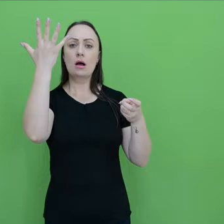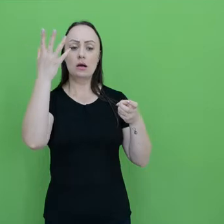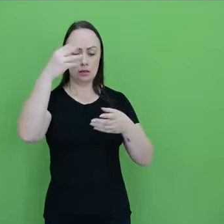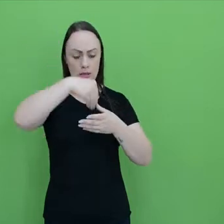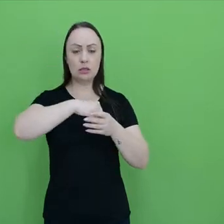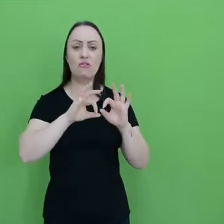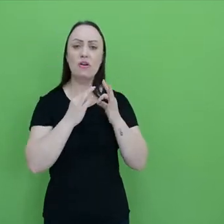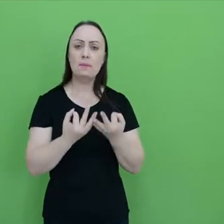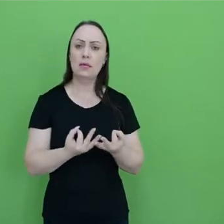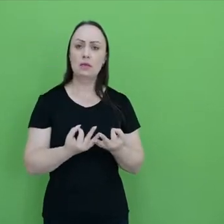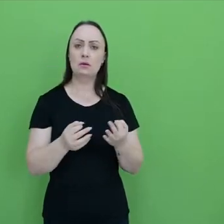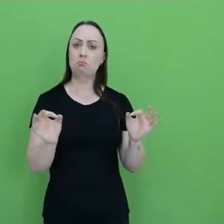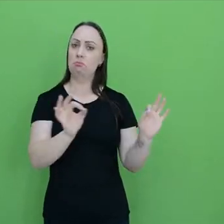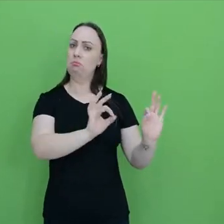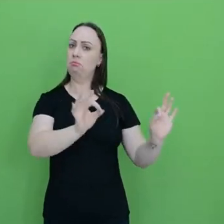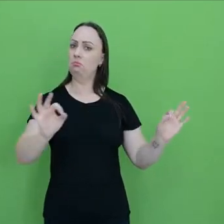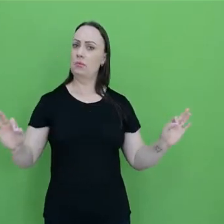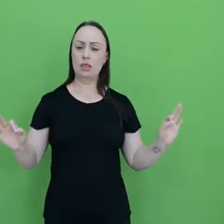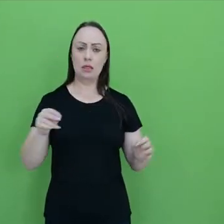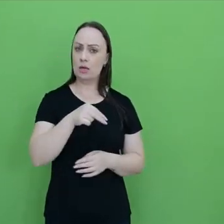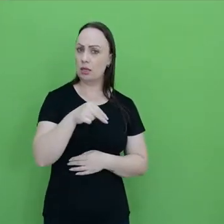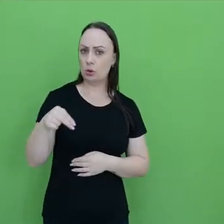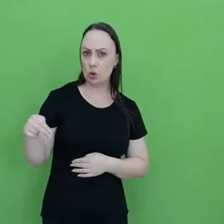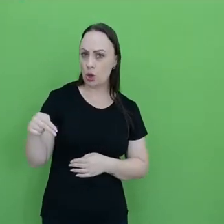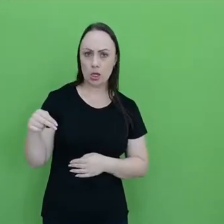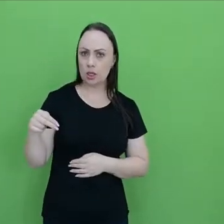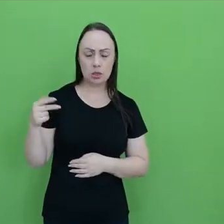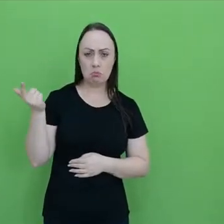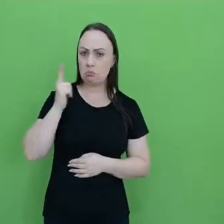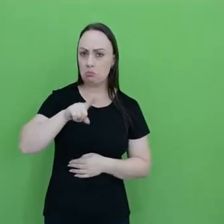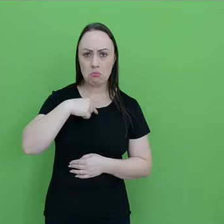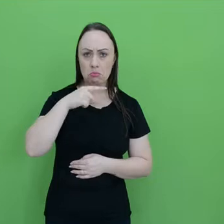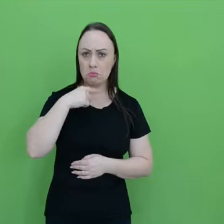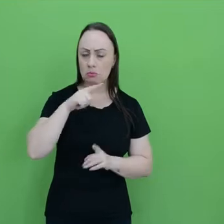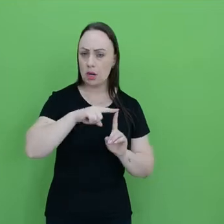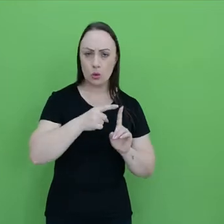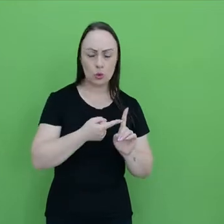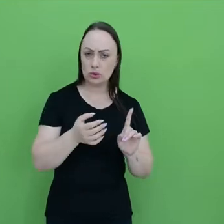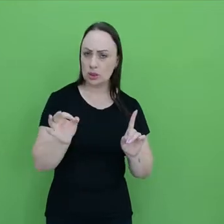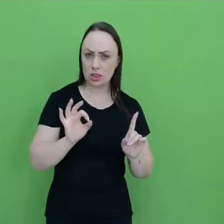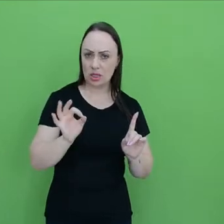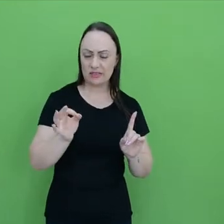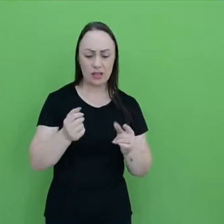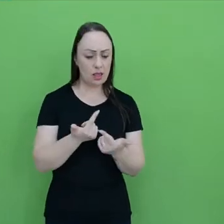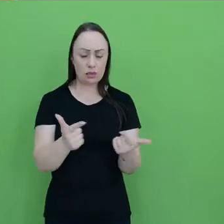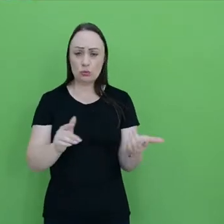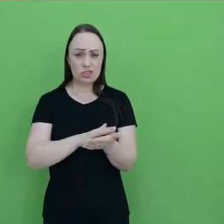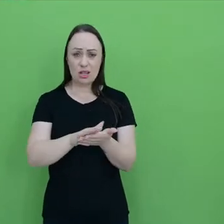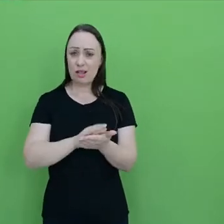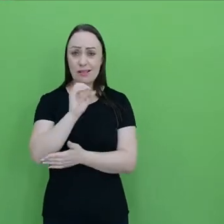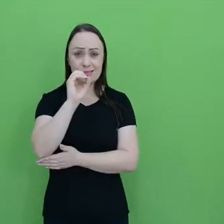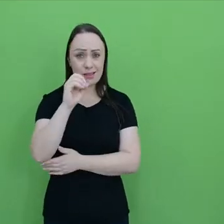família. É que nenhuma das suas noras tinha conseguido engravidar. Ela não tinha nenhum